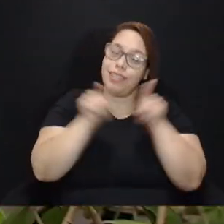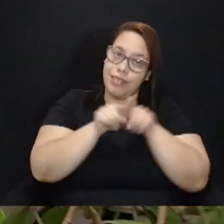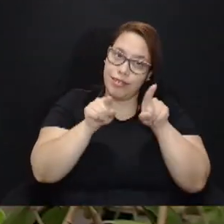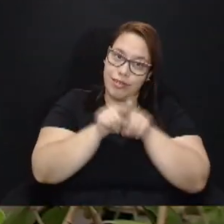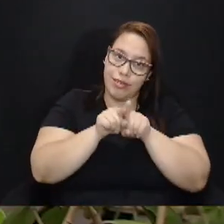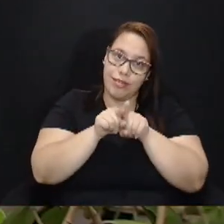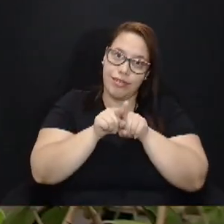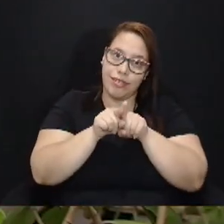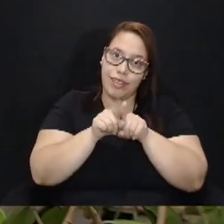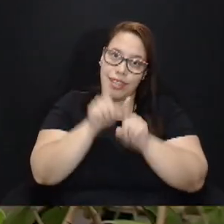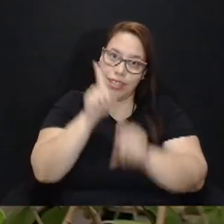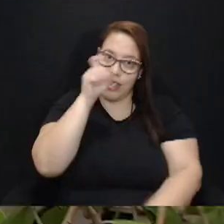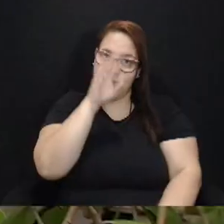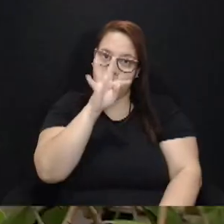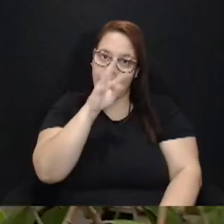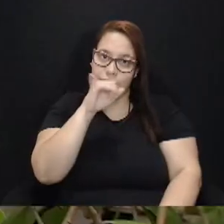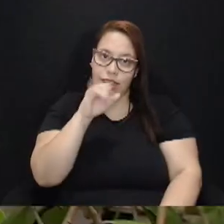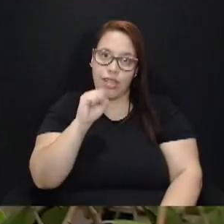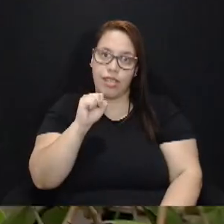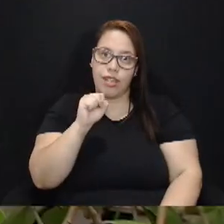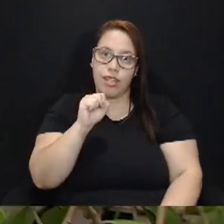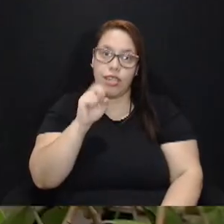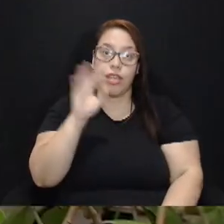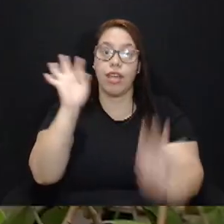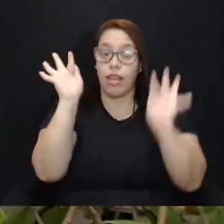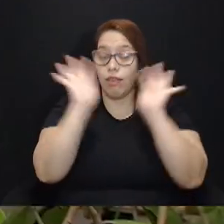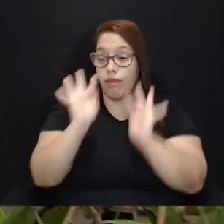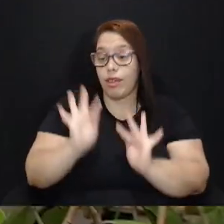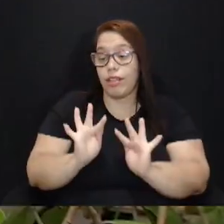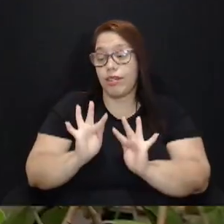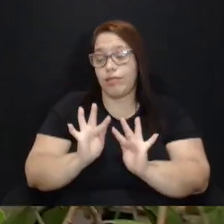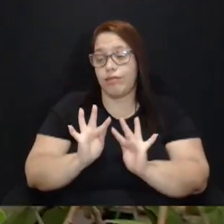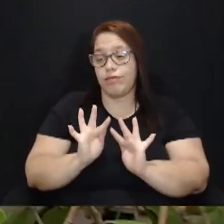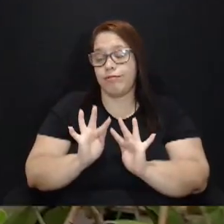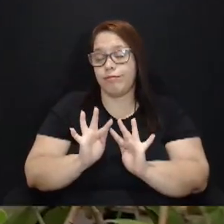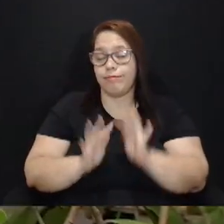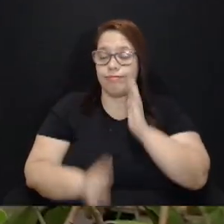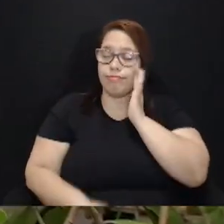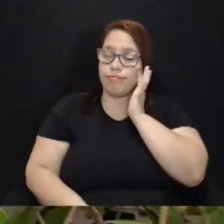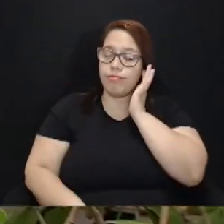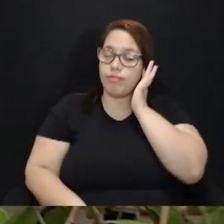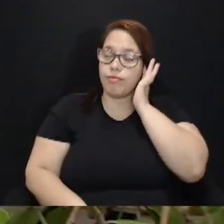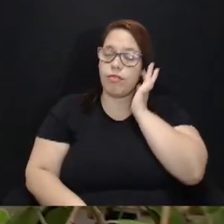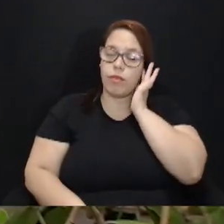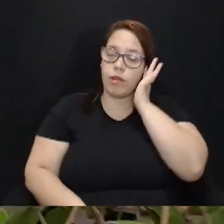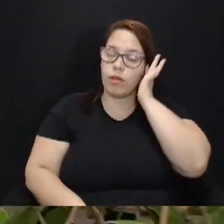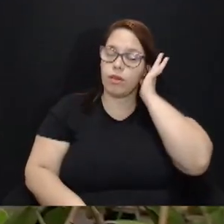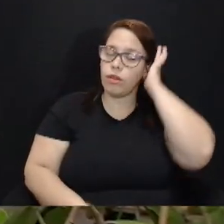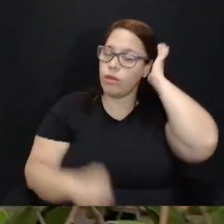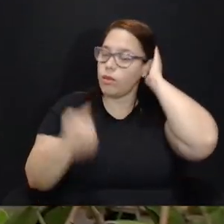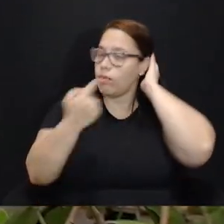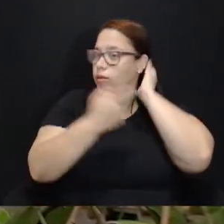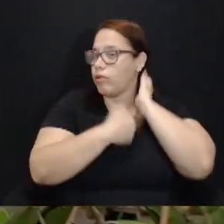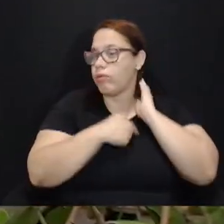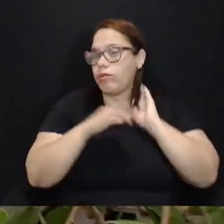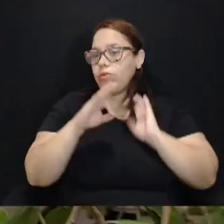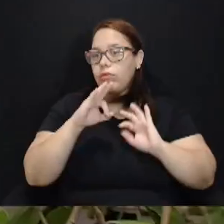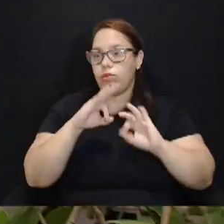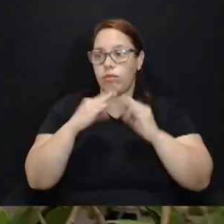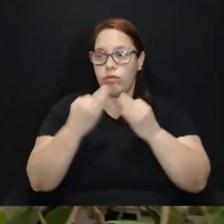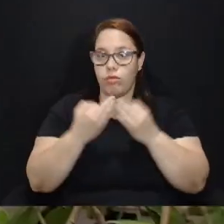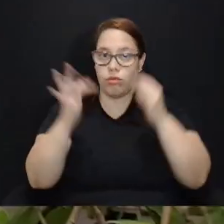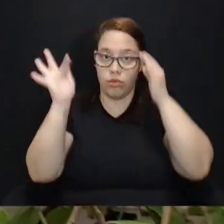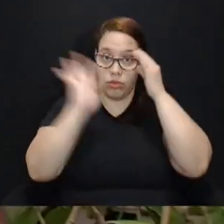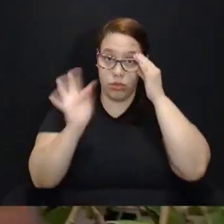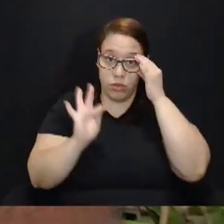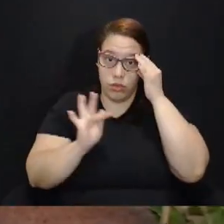Thaís. Mas a Thaís era feliz. A Thaís, na verdade, nós éramos uma família feliz. Muito